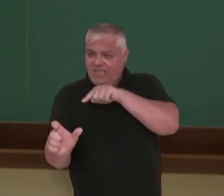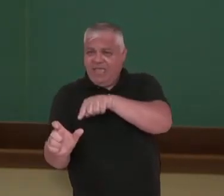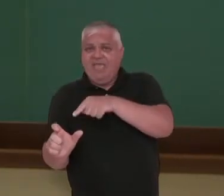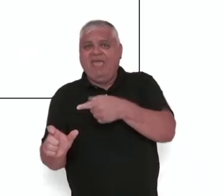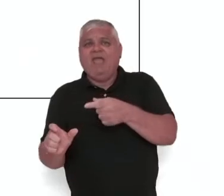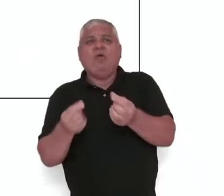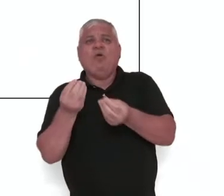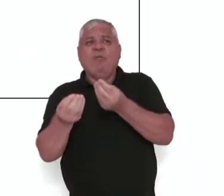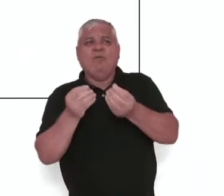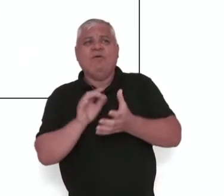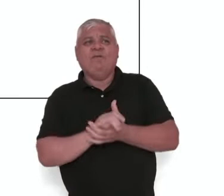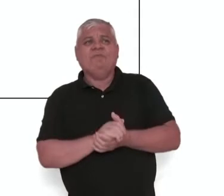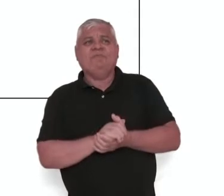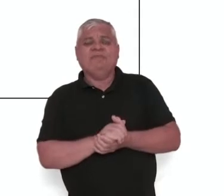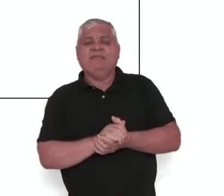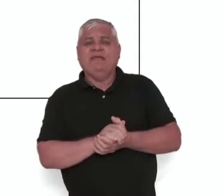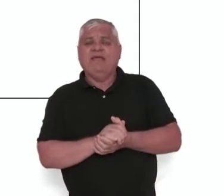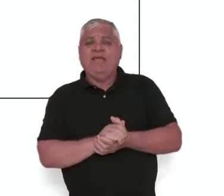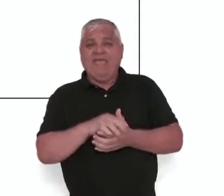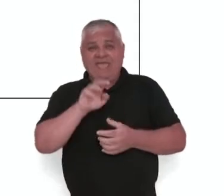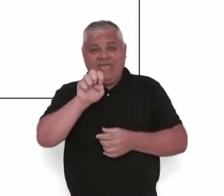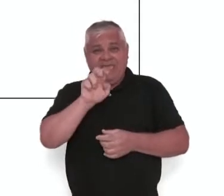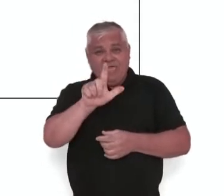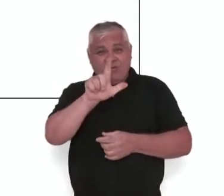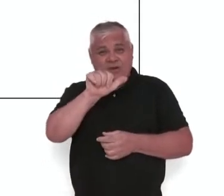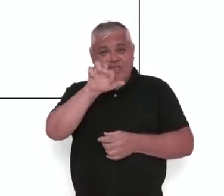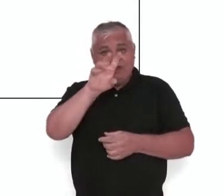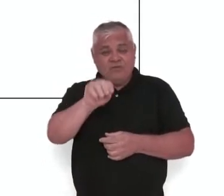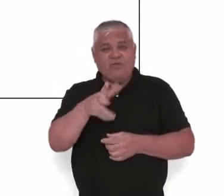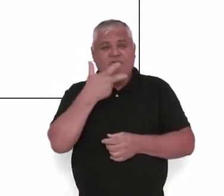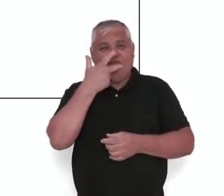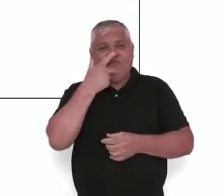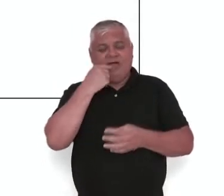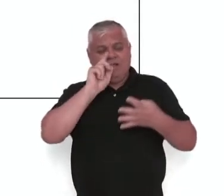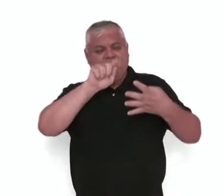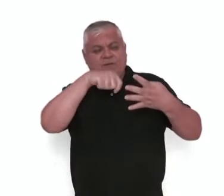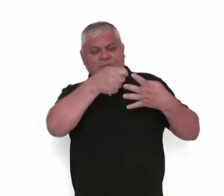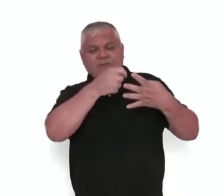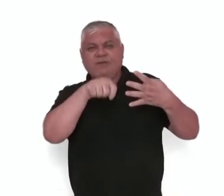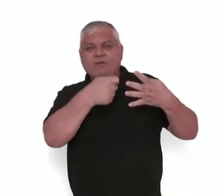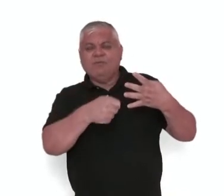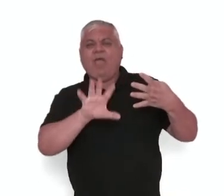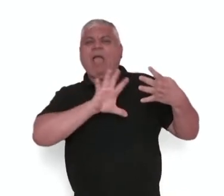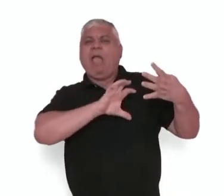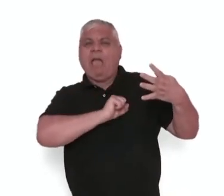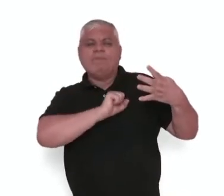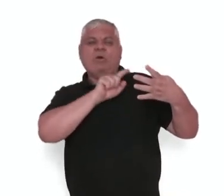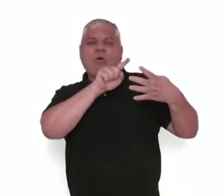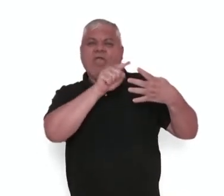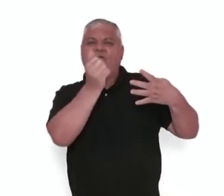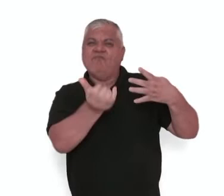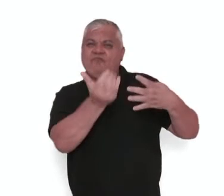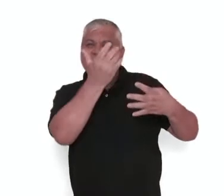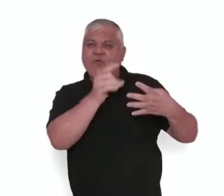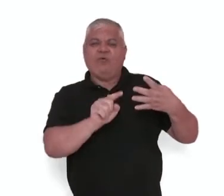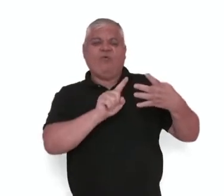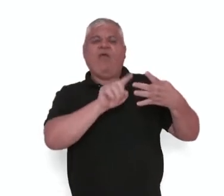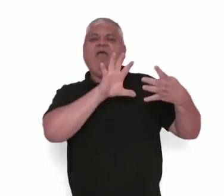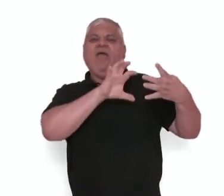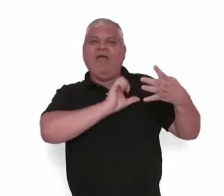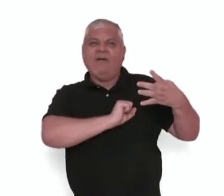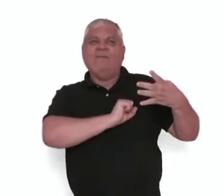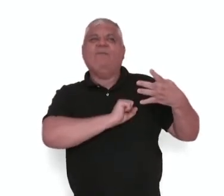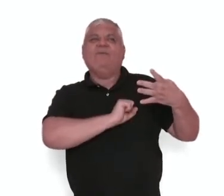antítese, o eu lírico mostra uma série de afirmações sobre o amor que parecem contraditórias.